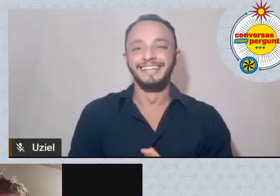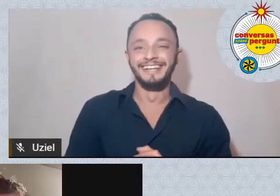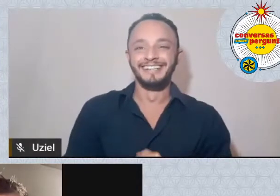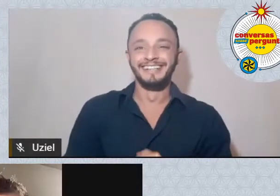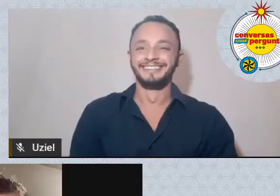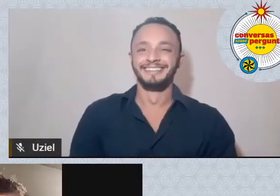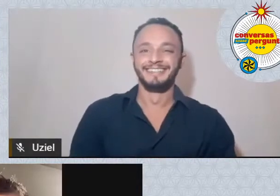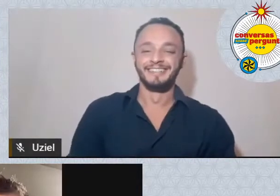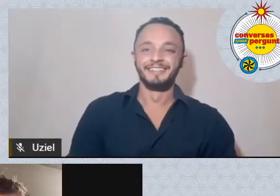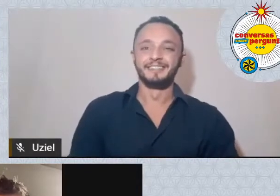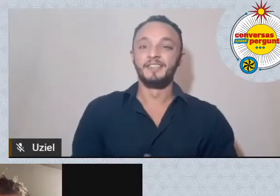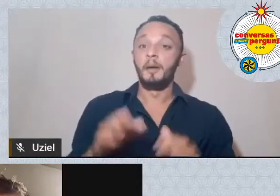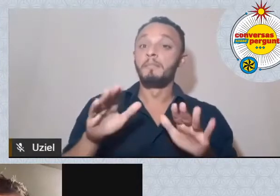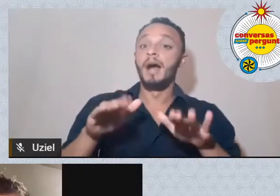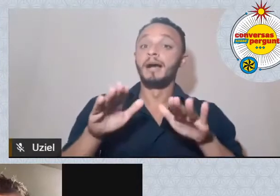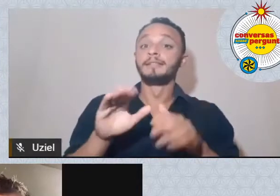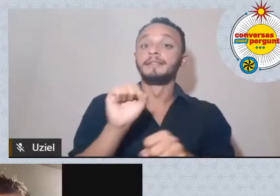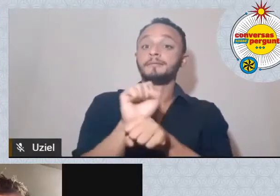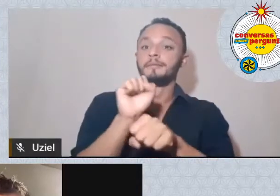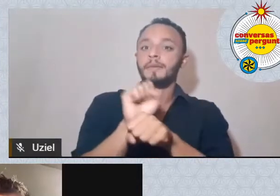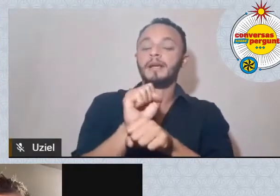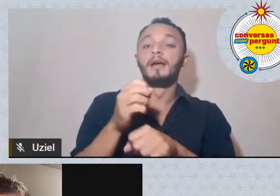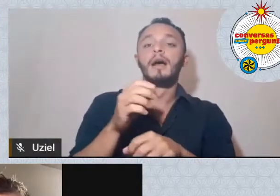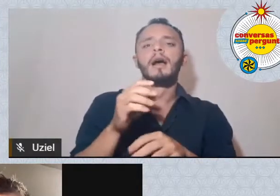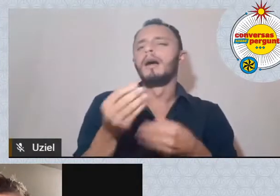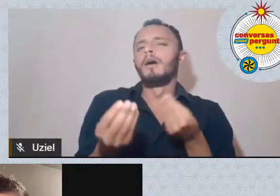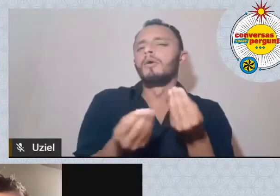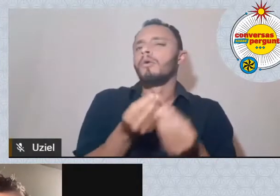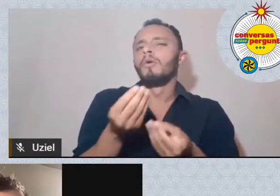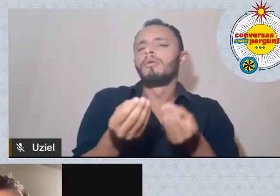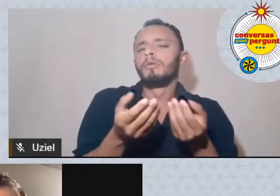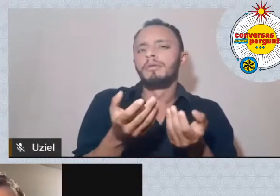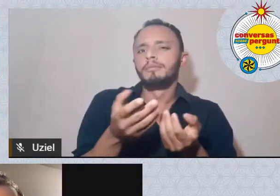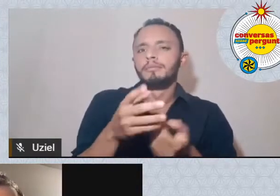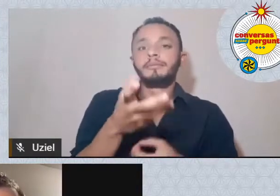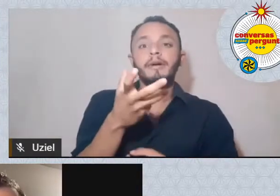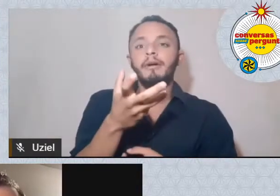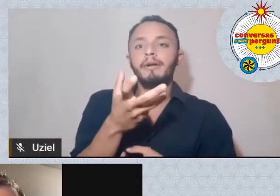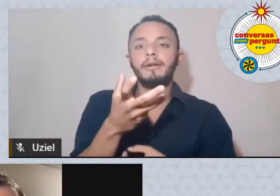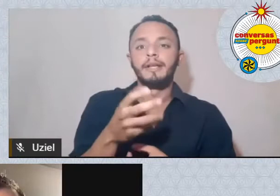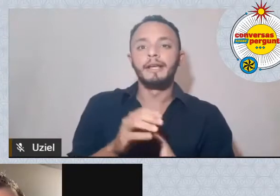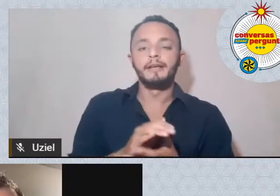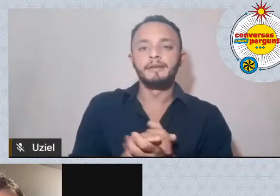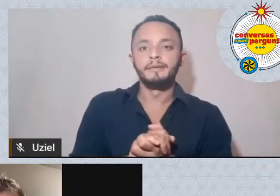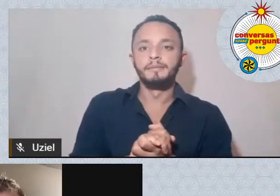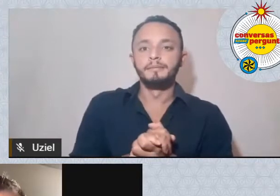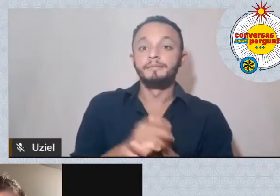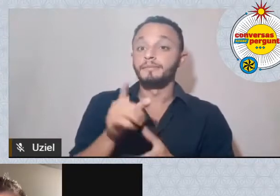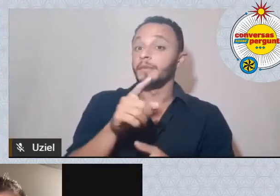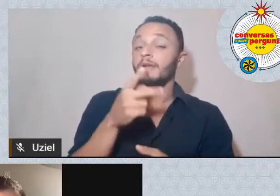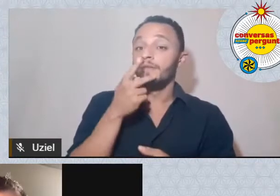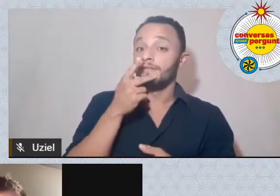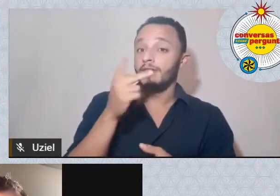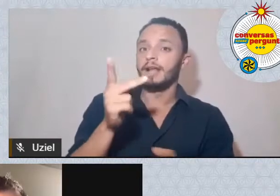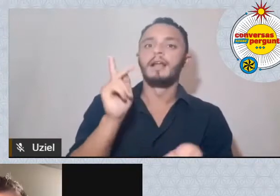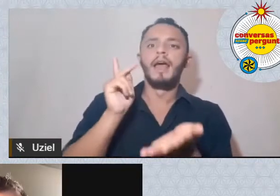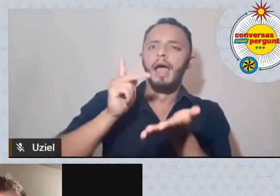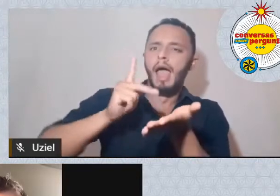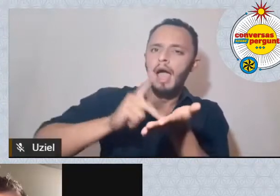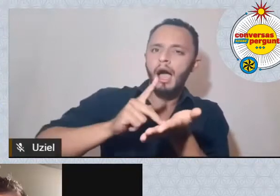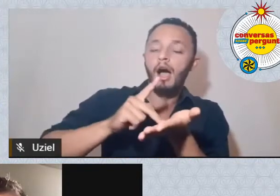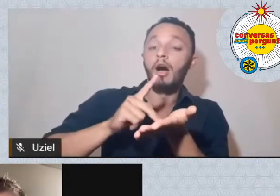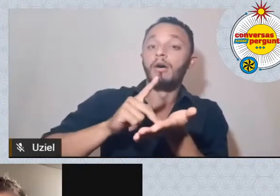Mas eu acho que não. Vou perguntar aqui à produção, se você quiser, então, só concluir. Estamos falando a gente... do real e da verdade, né? Como essas